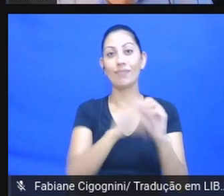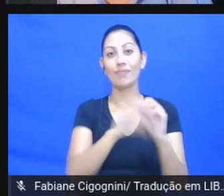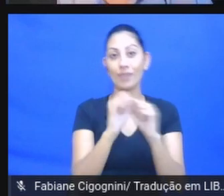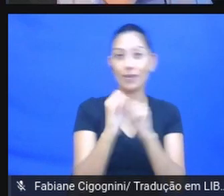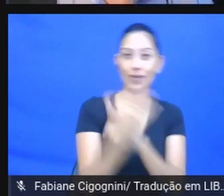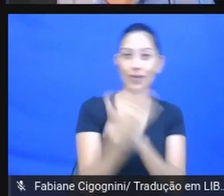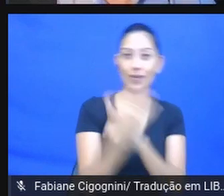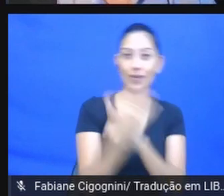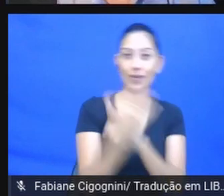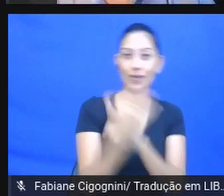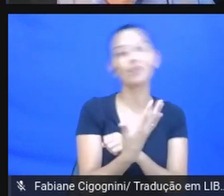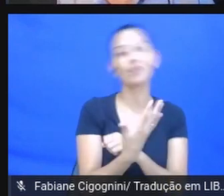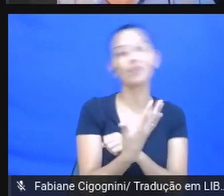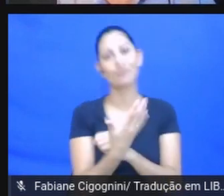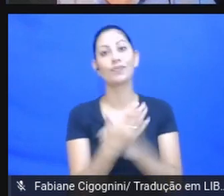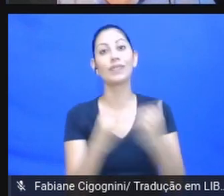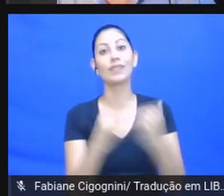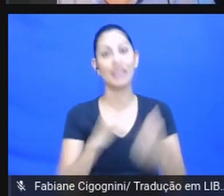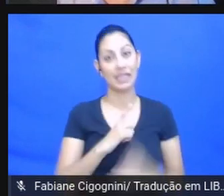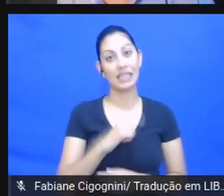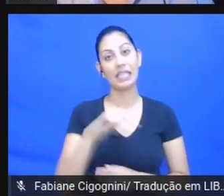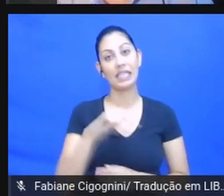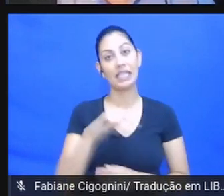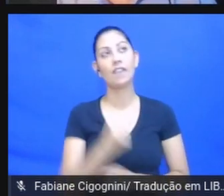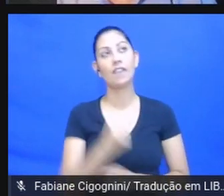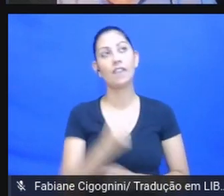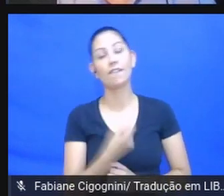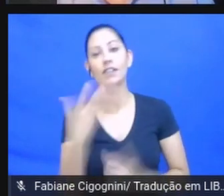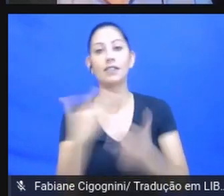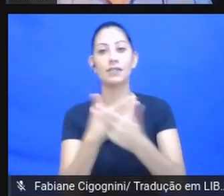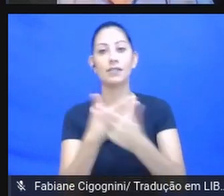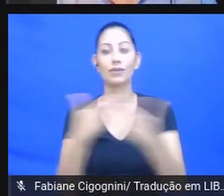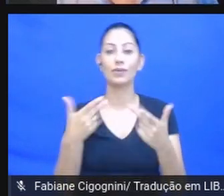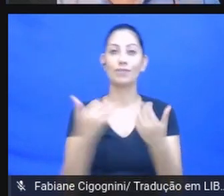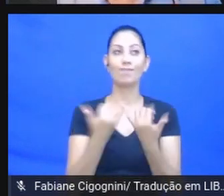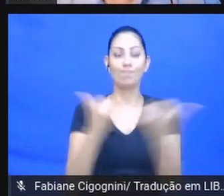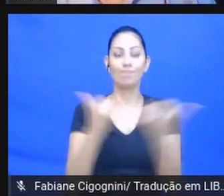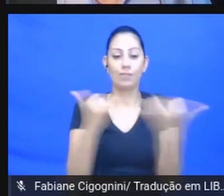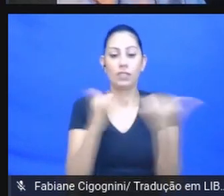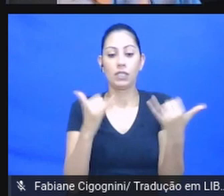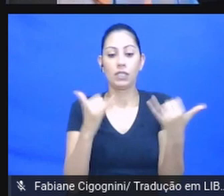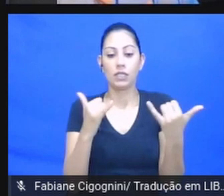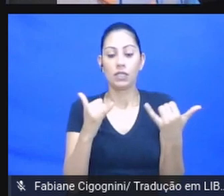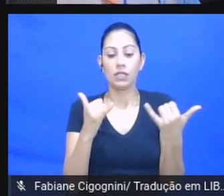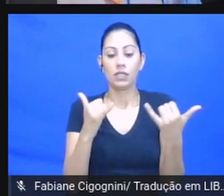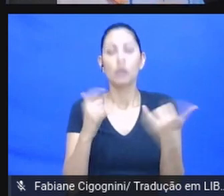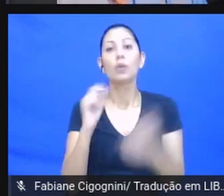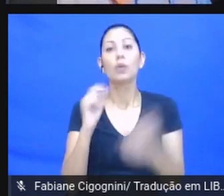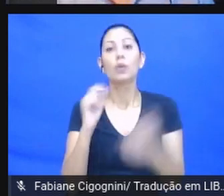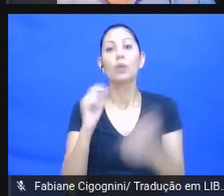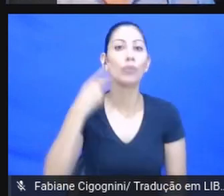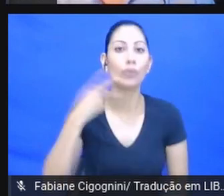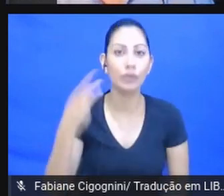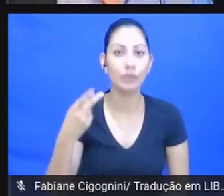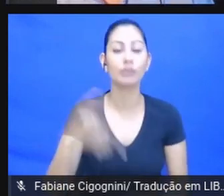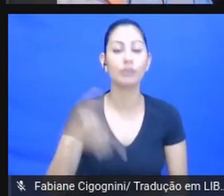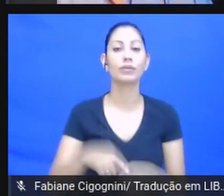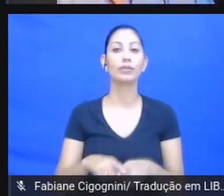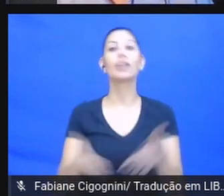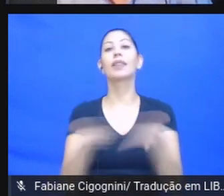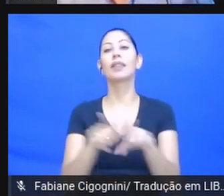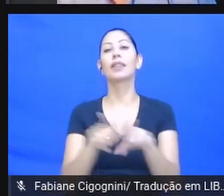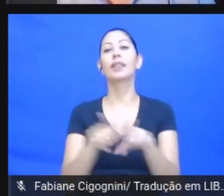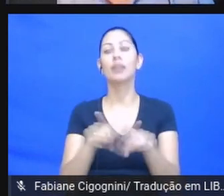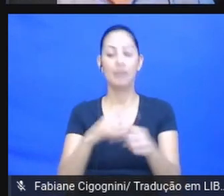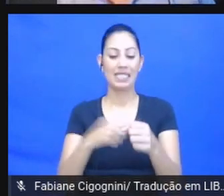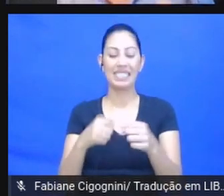curto, apesar de que temos uma série de tensões políticas, enfim, de cidades grandes